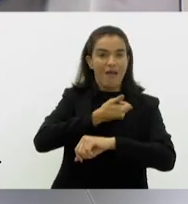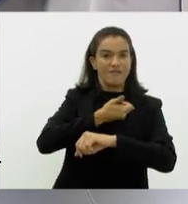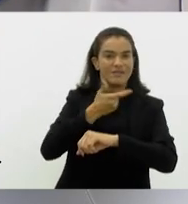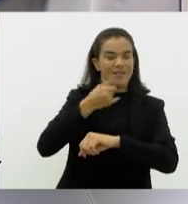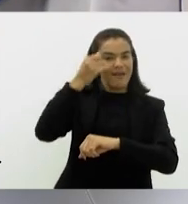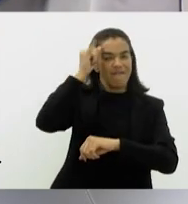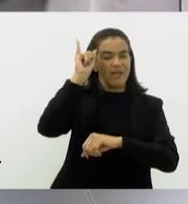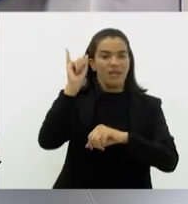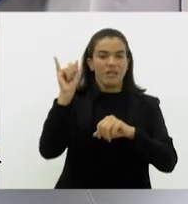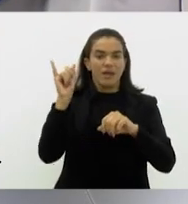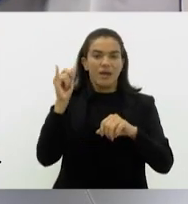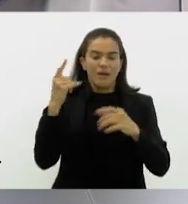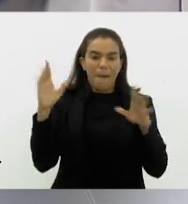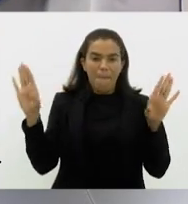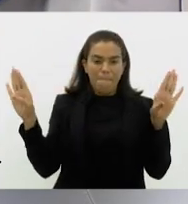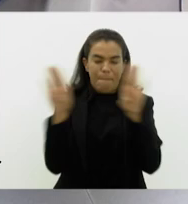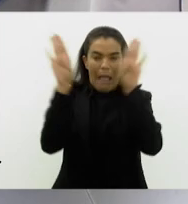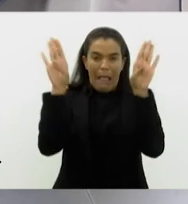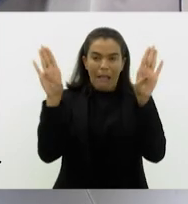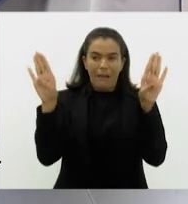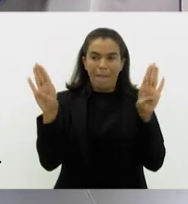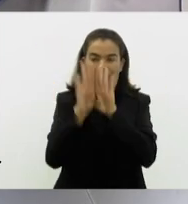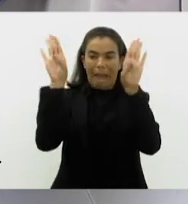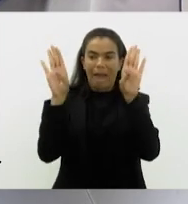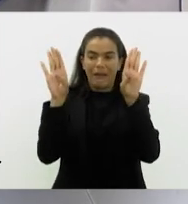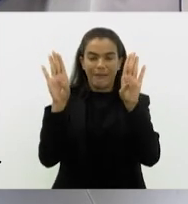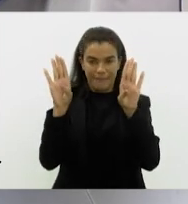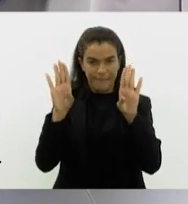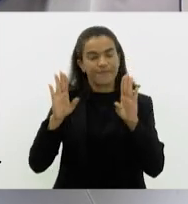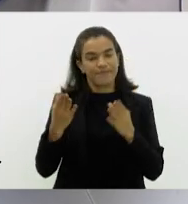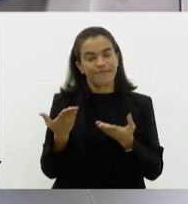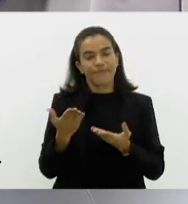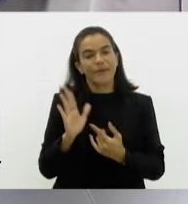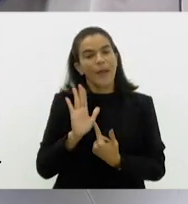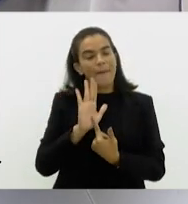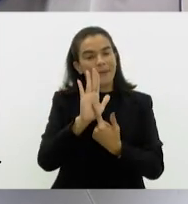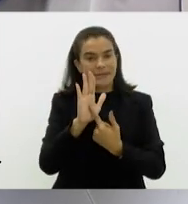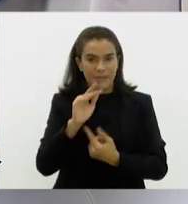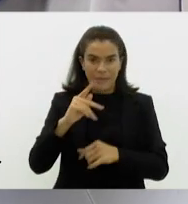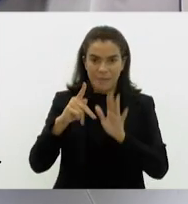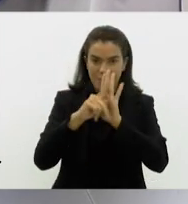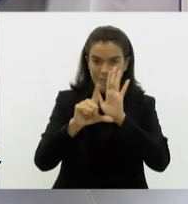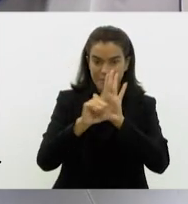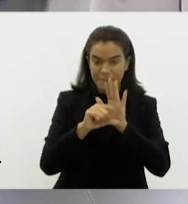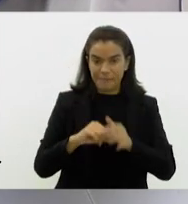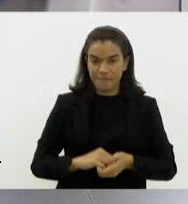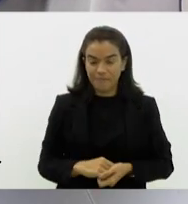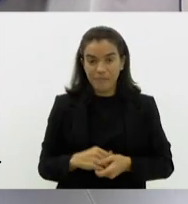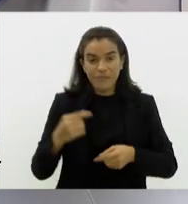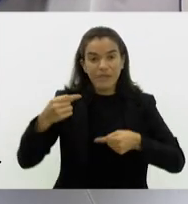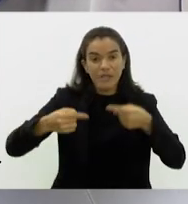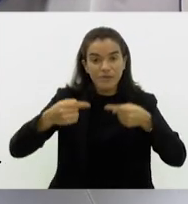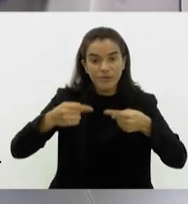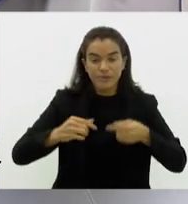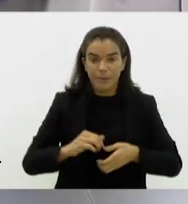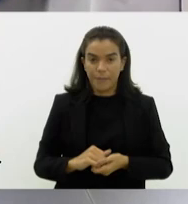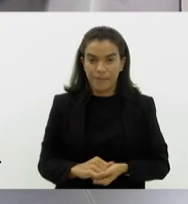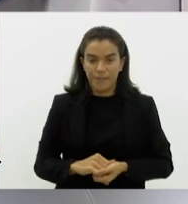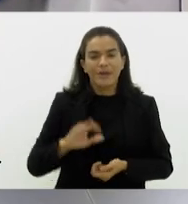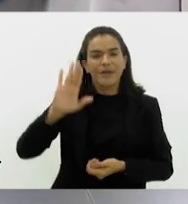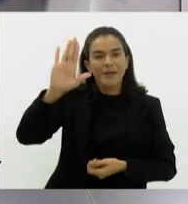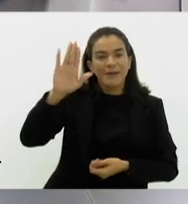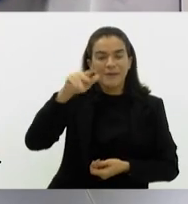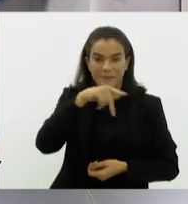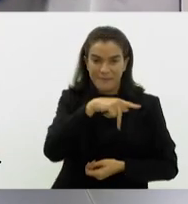porta. Então, é nesse sentido que foi a fundamentação da apresentação do PL. Em discussão.